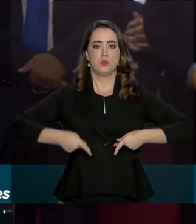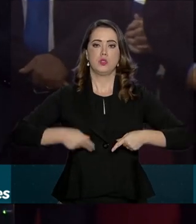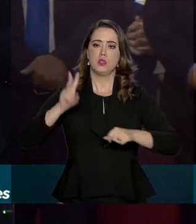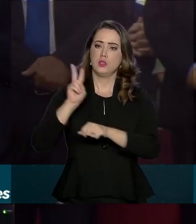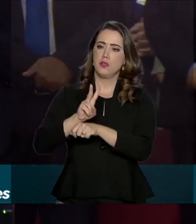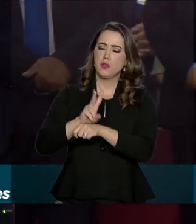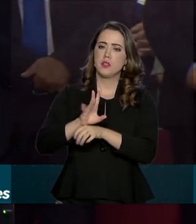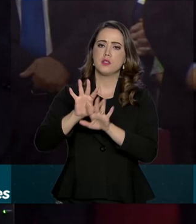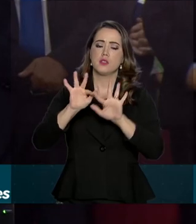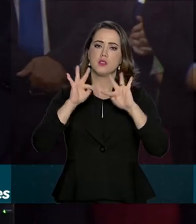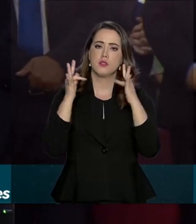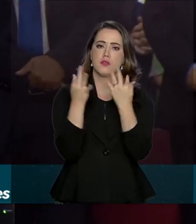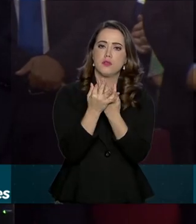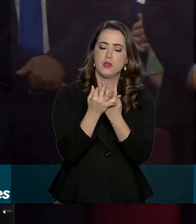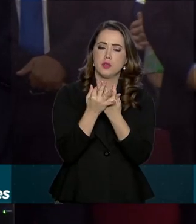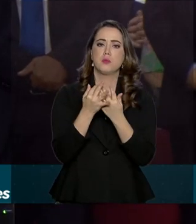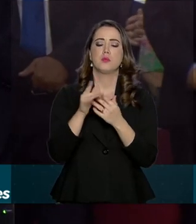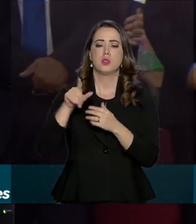da família tradicional.